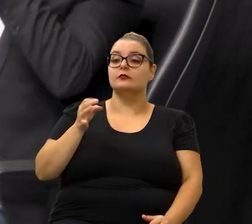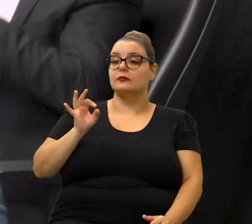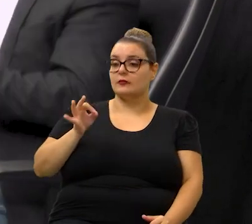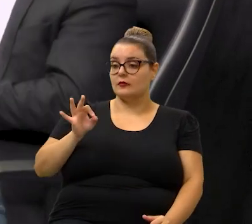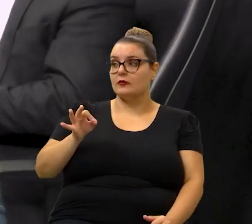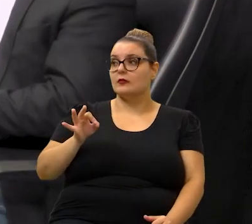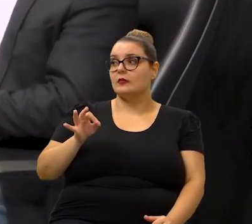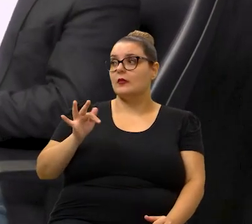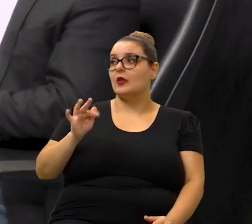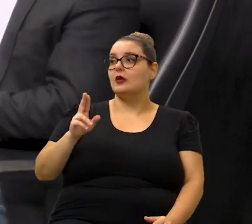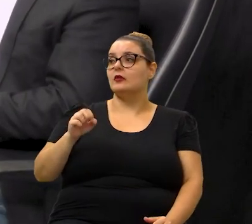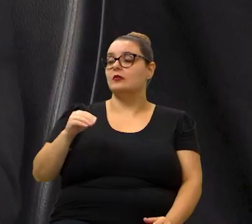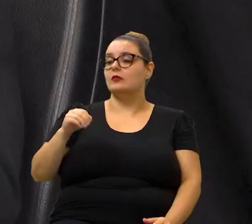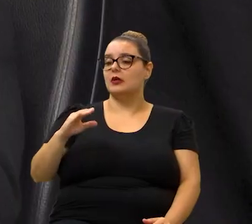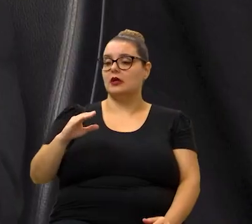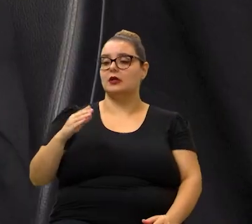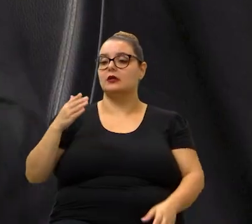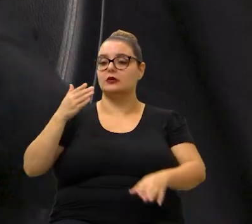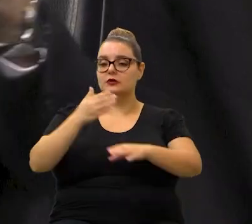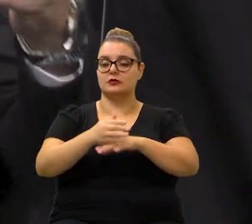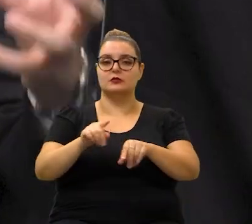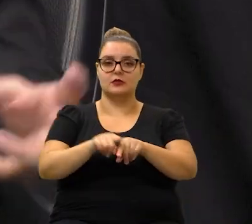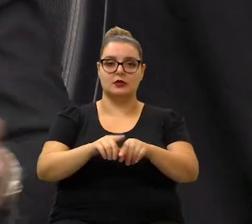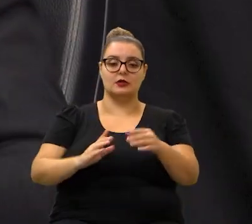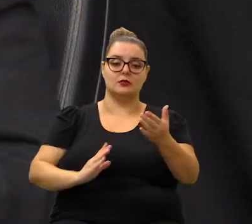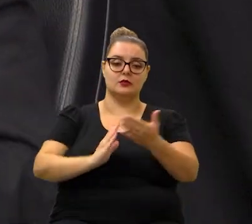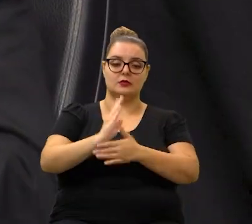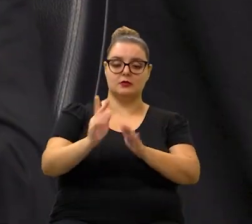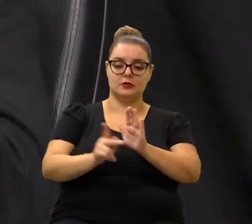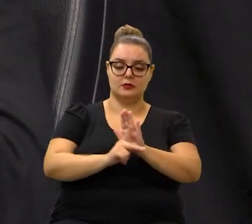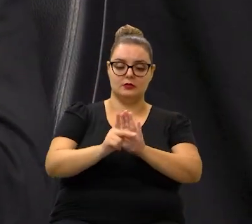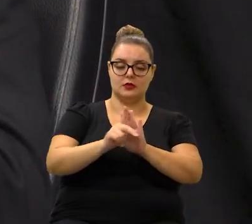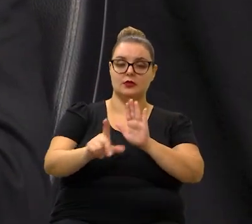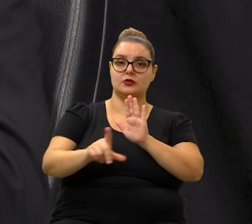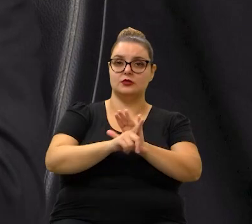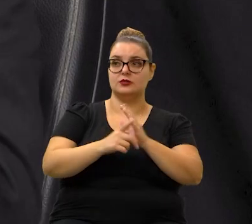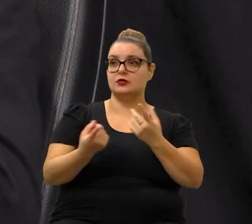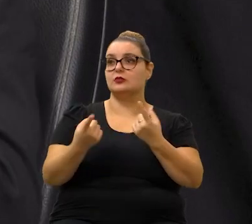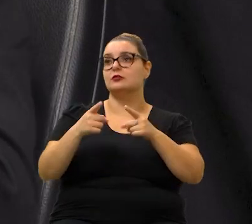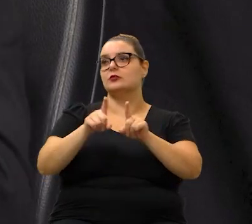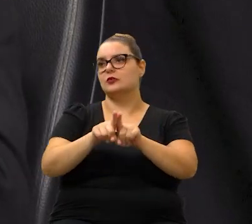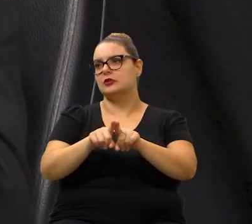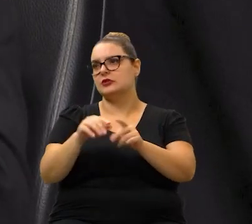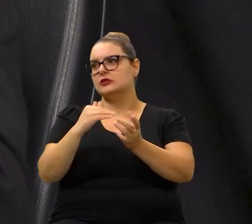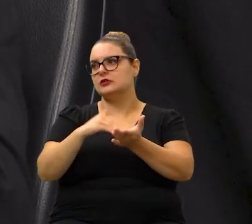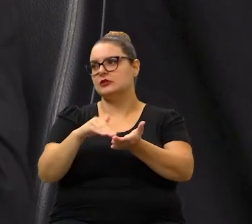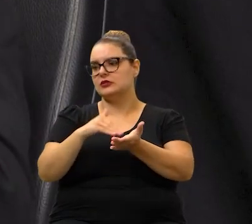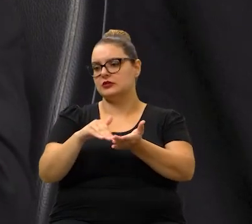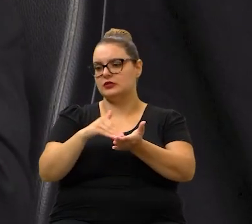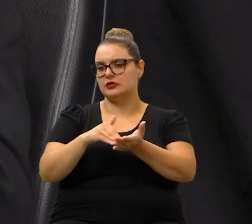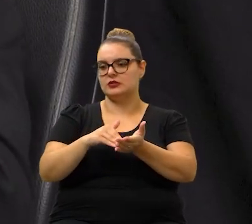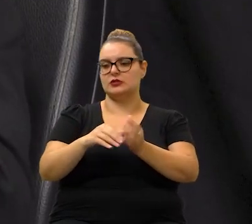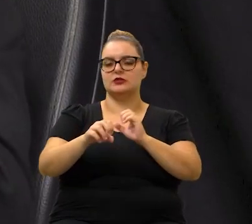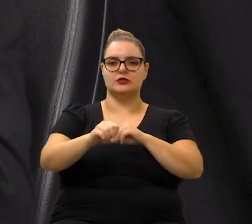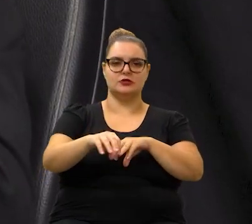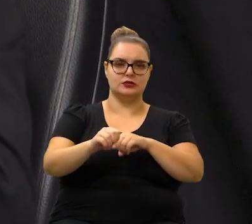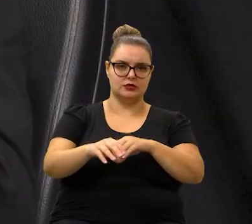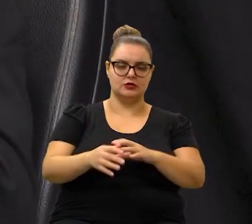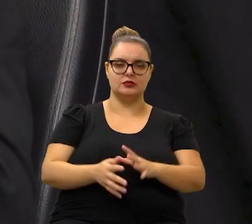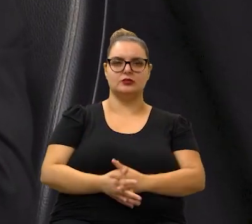correto a Fumec então entrou também nós aprovamos um projeto de lei com parceria com a secretaria de de